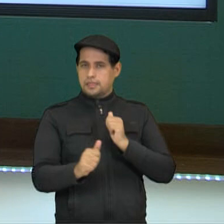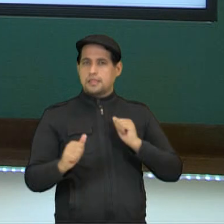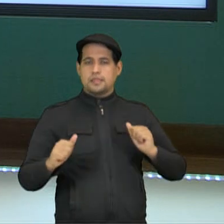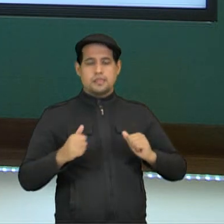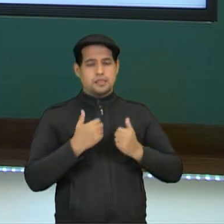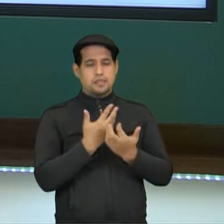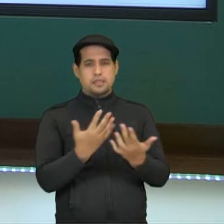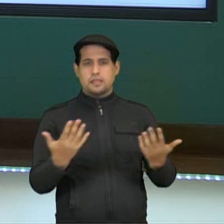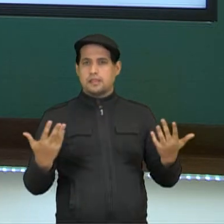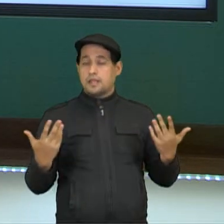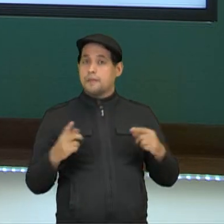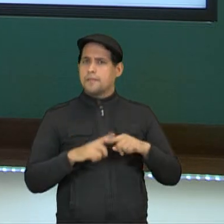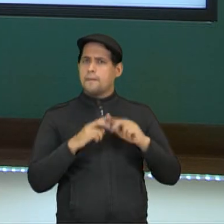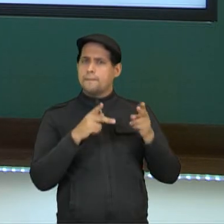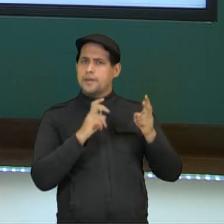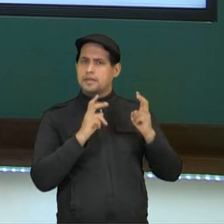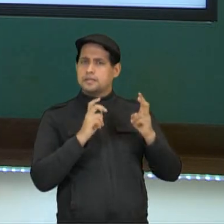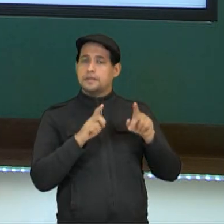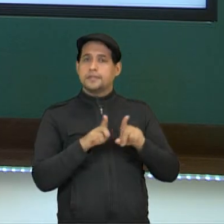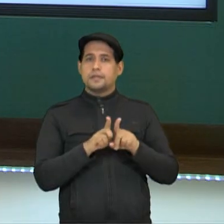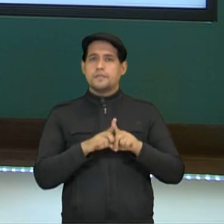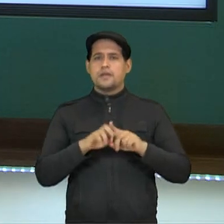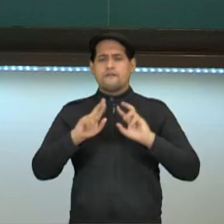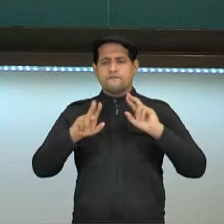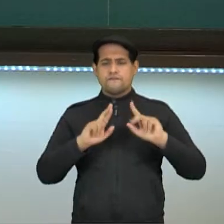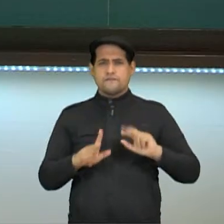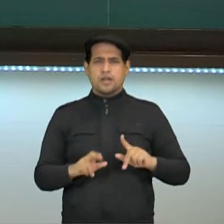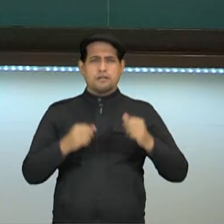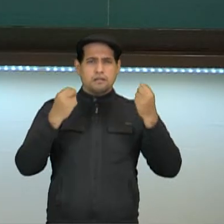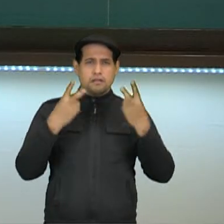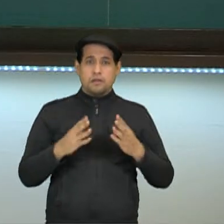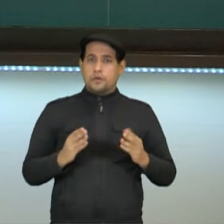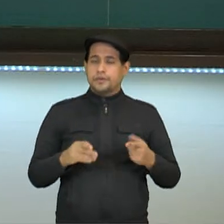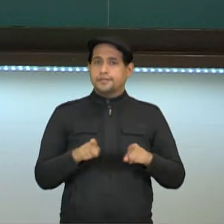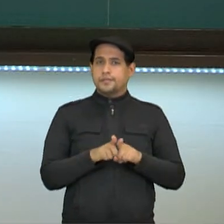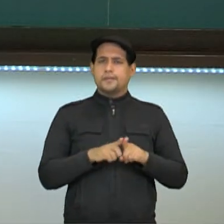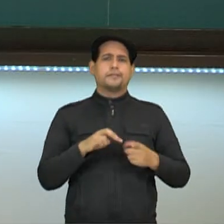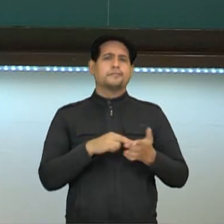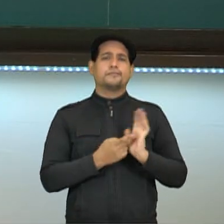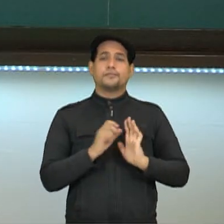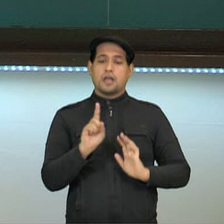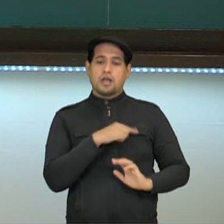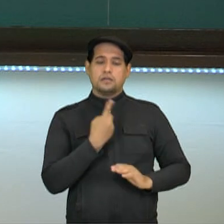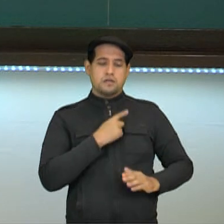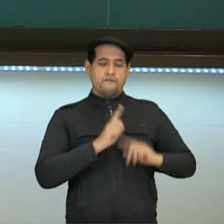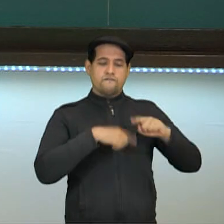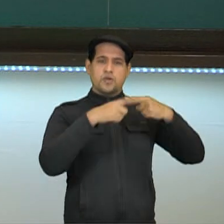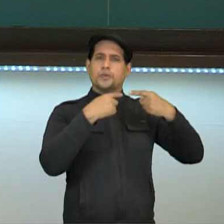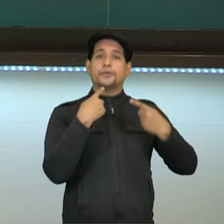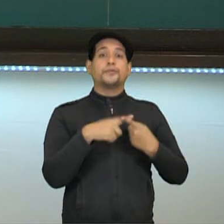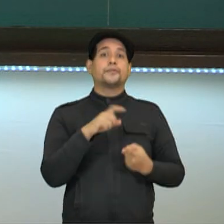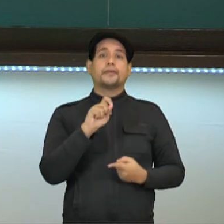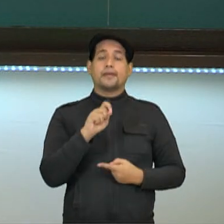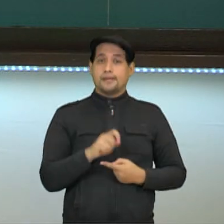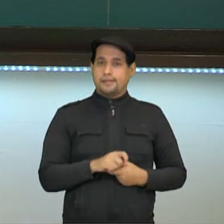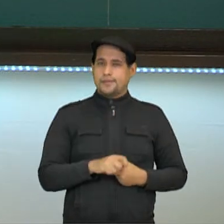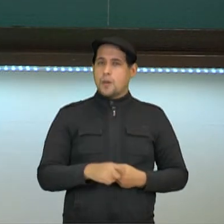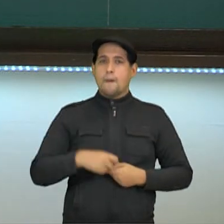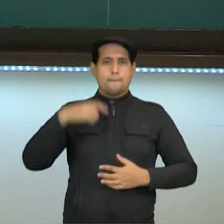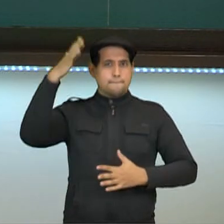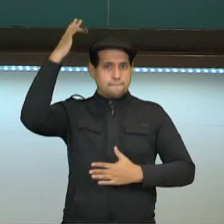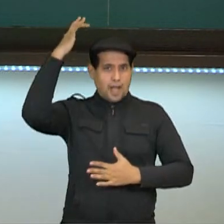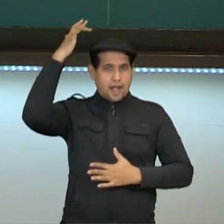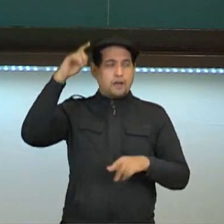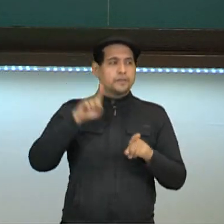ambiental. Então, veja aqui, muito do que se dizem hoje é que a gente evoluiu dos macacos, né? Então aqui a